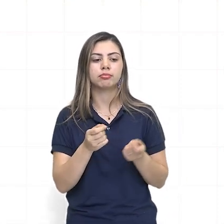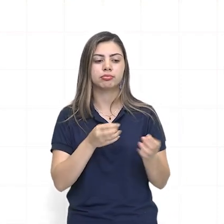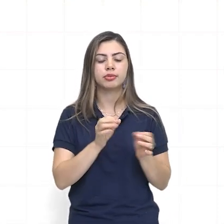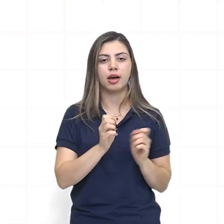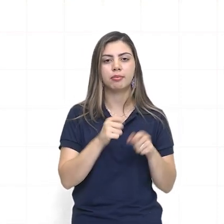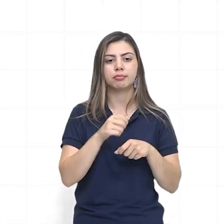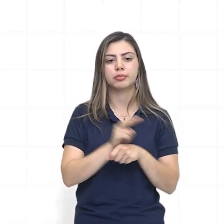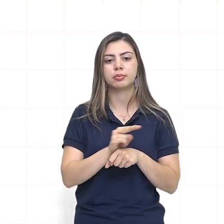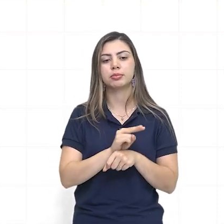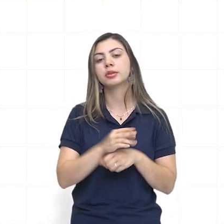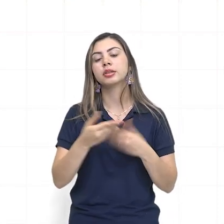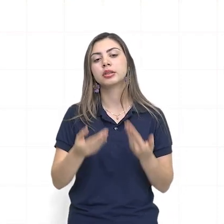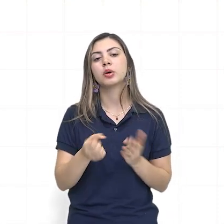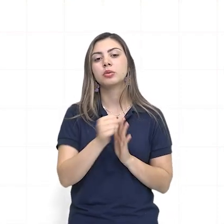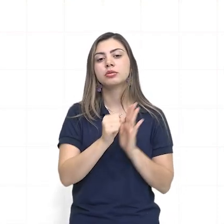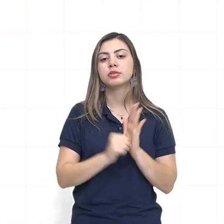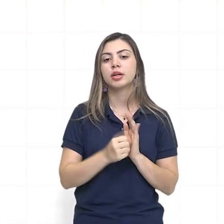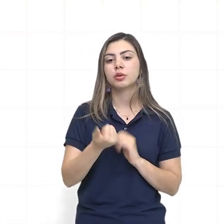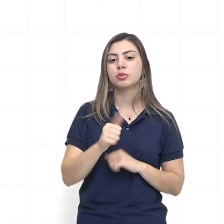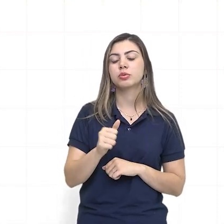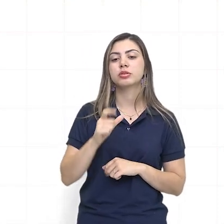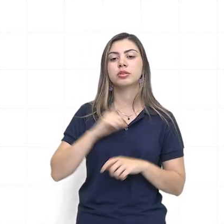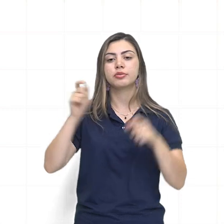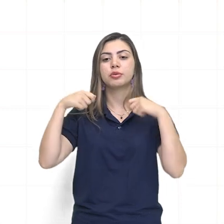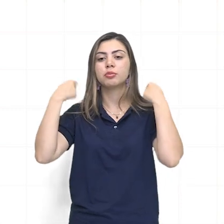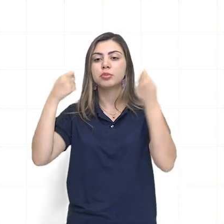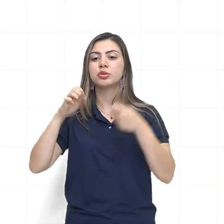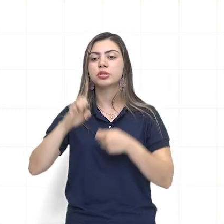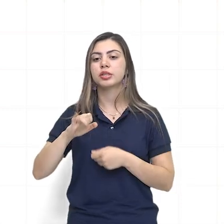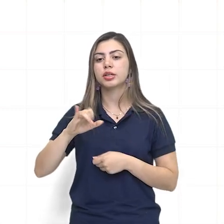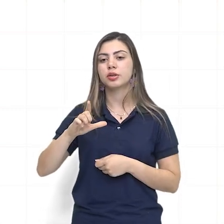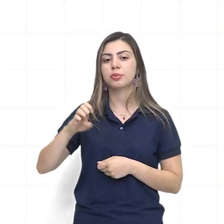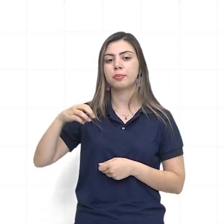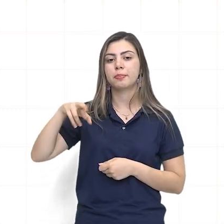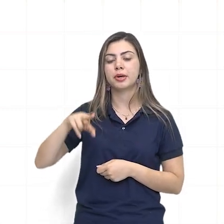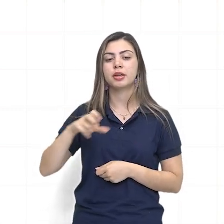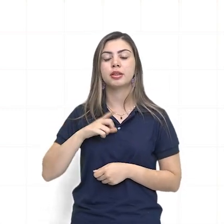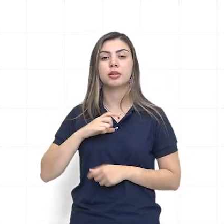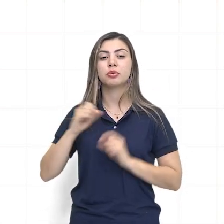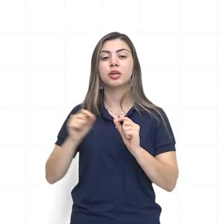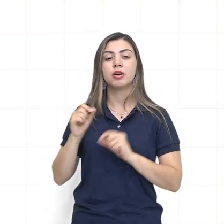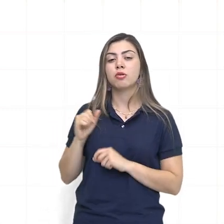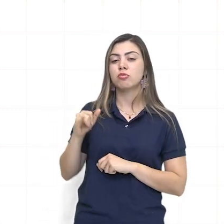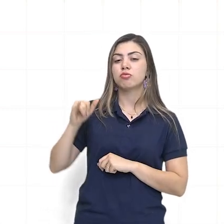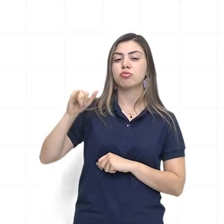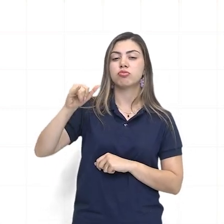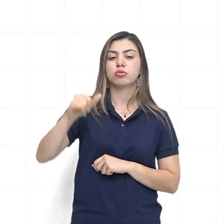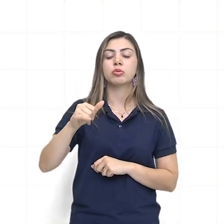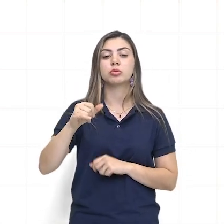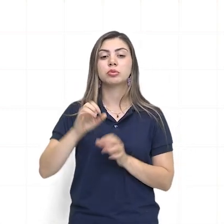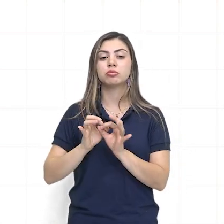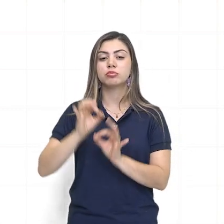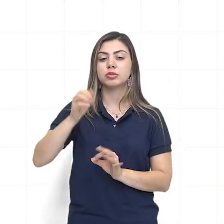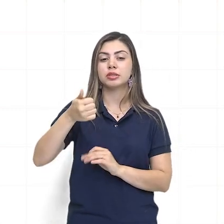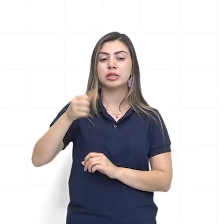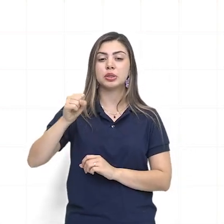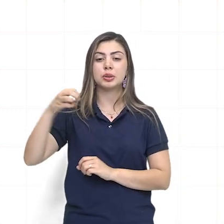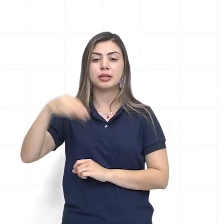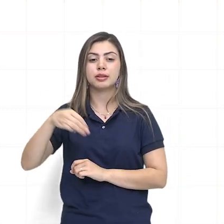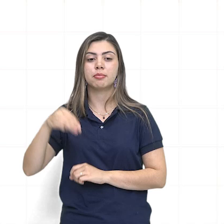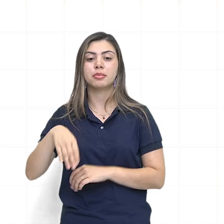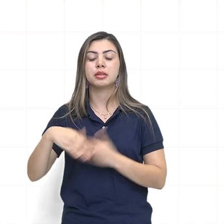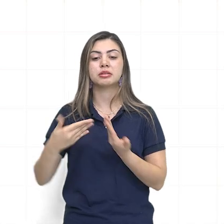um monge chamado Elmer voou mais de 180 metros com um planador, realizando uma façanha que